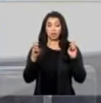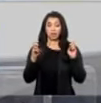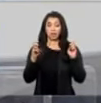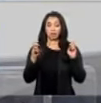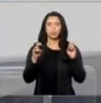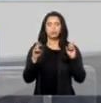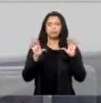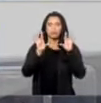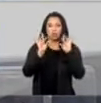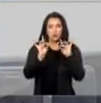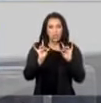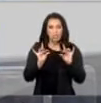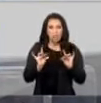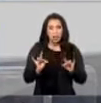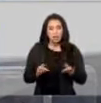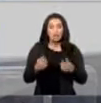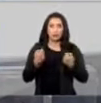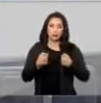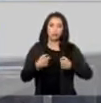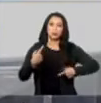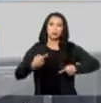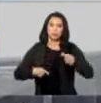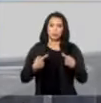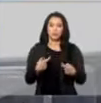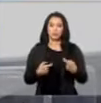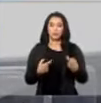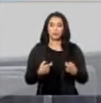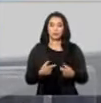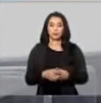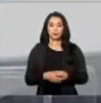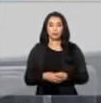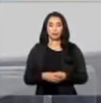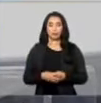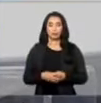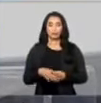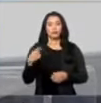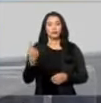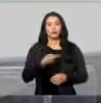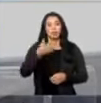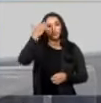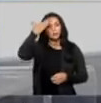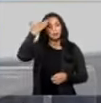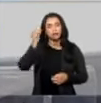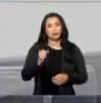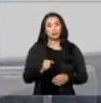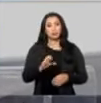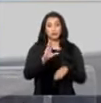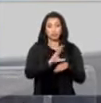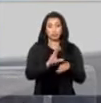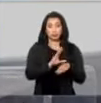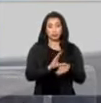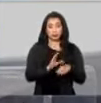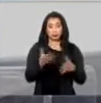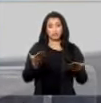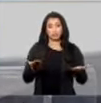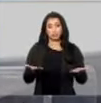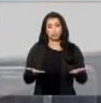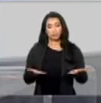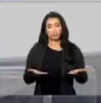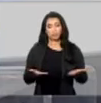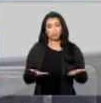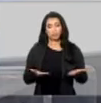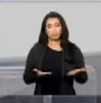sutilezas que nós precisamos discutir. E a gente sabe que a Constituição Federal, em mais de uma oportunidade, determina